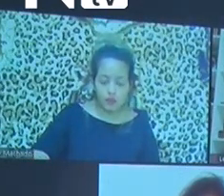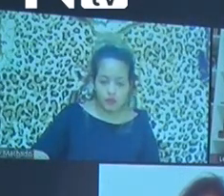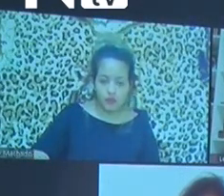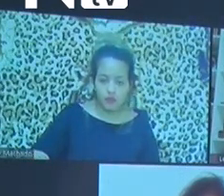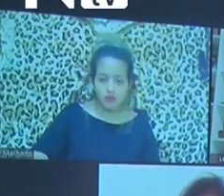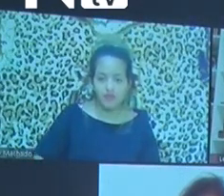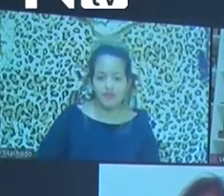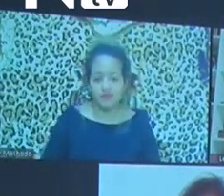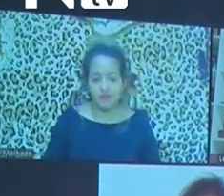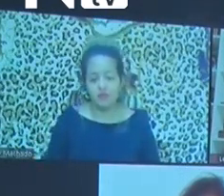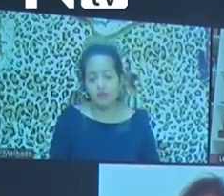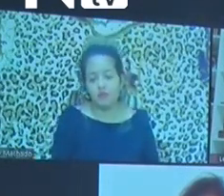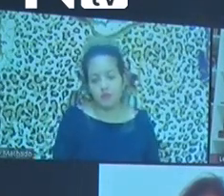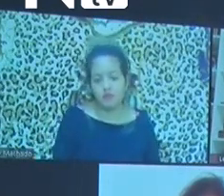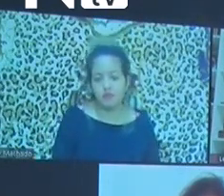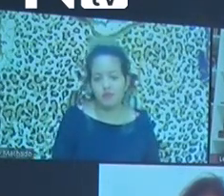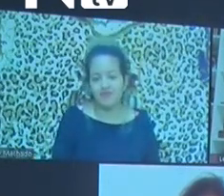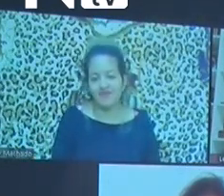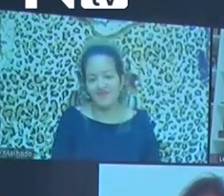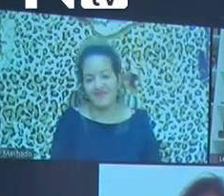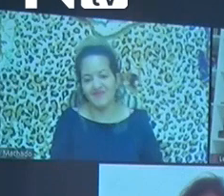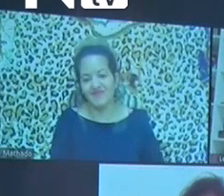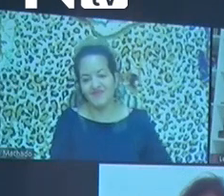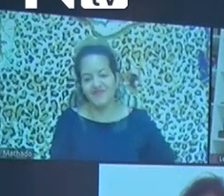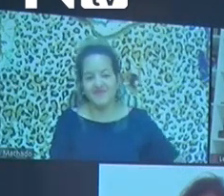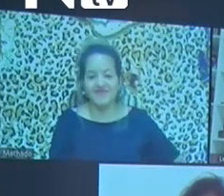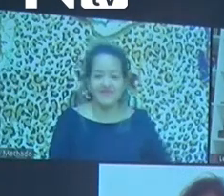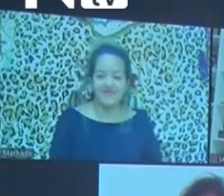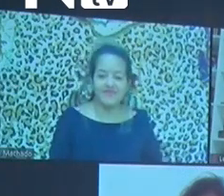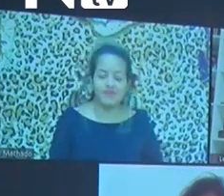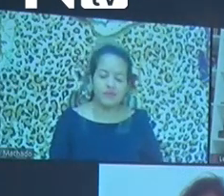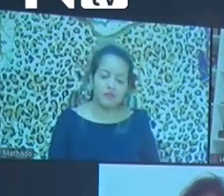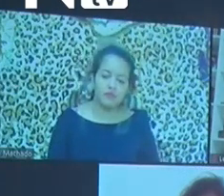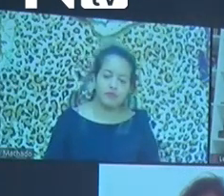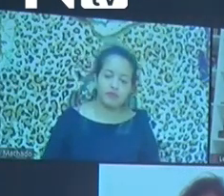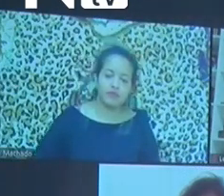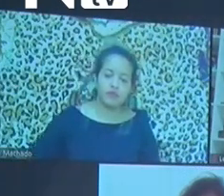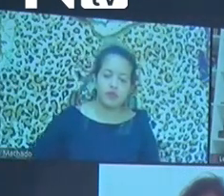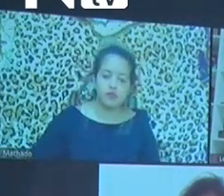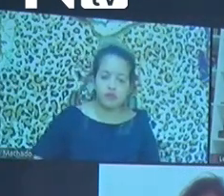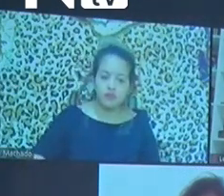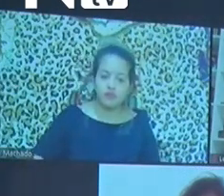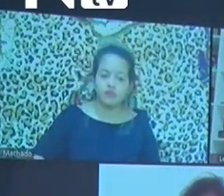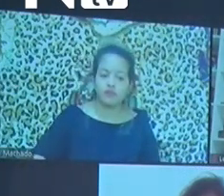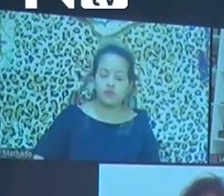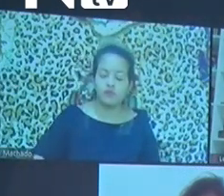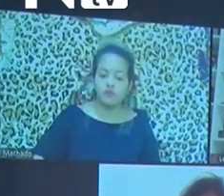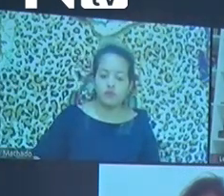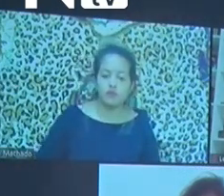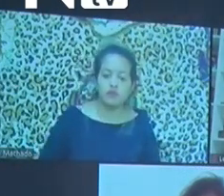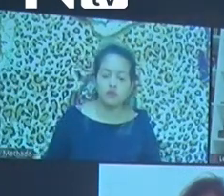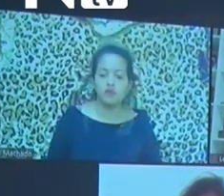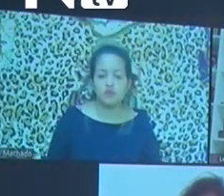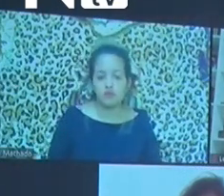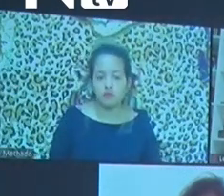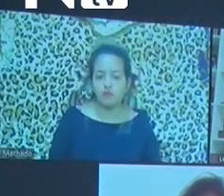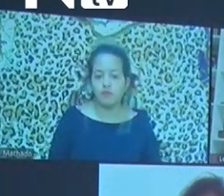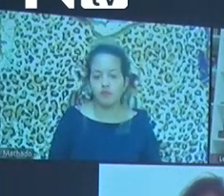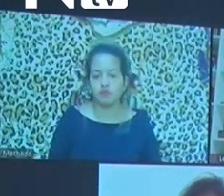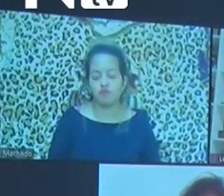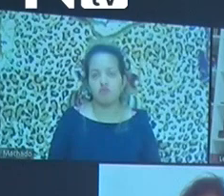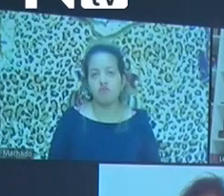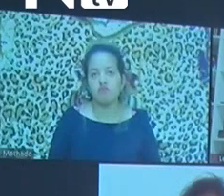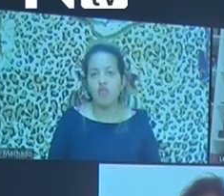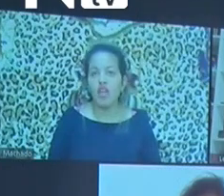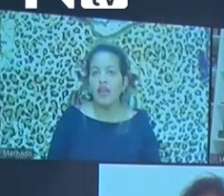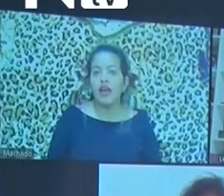de passar da emoção, já deram uma respirada aí. Diga para a gente aí como é que a gente pode minimizar, melhor, acabar com o racismo no Brasil.